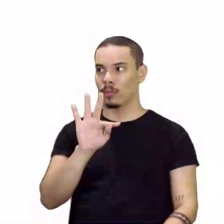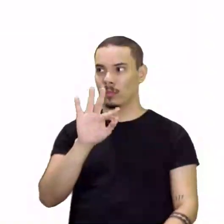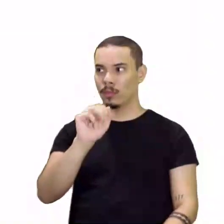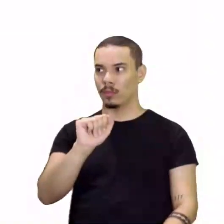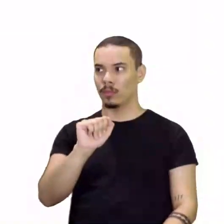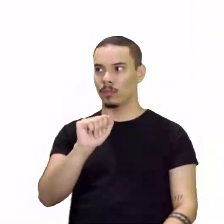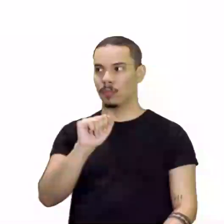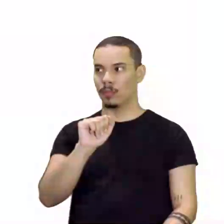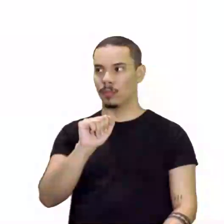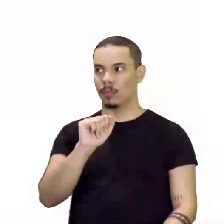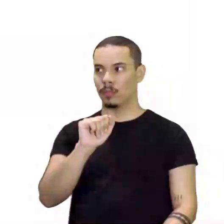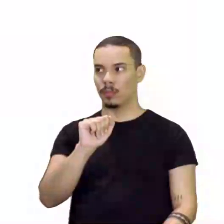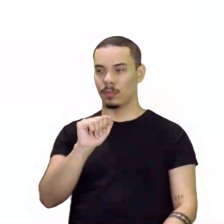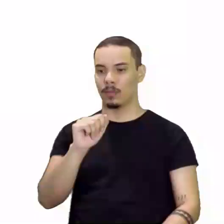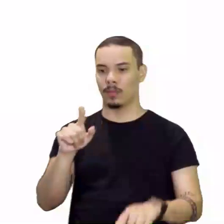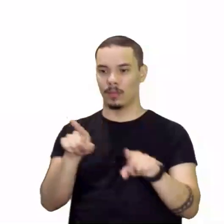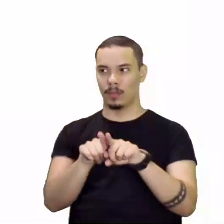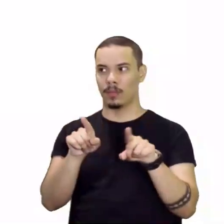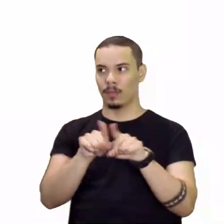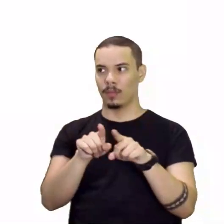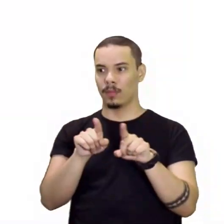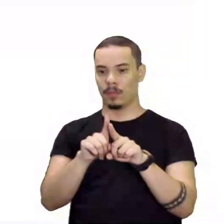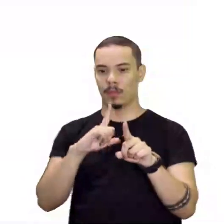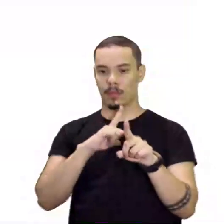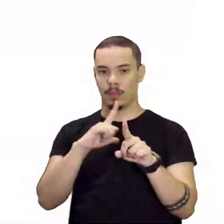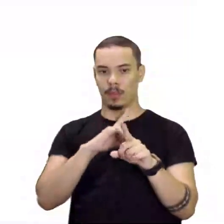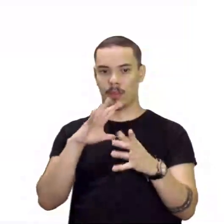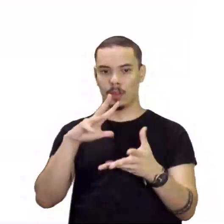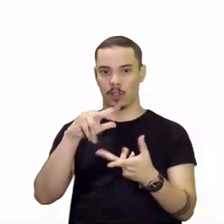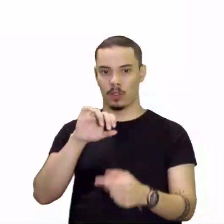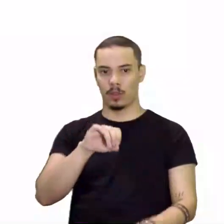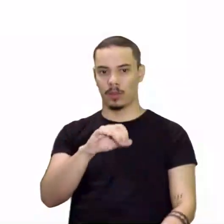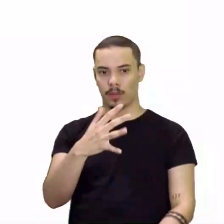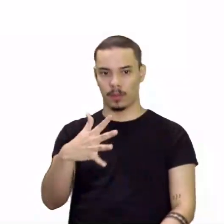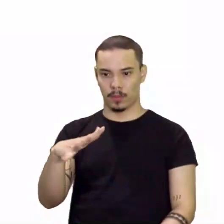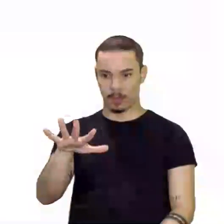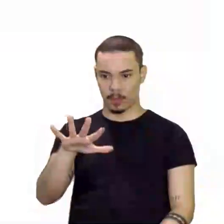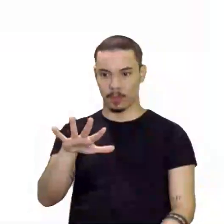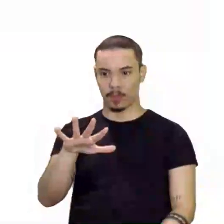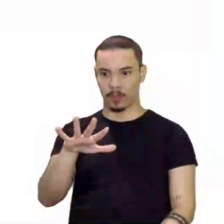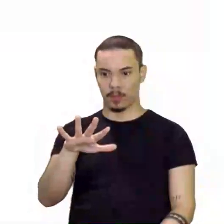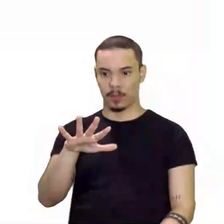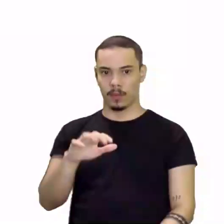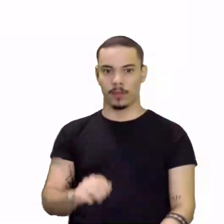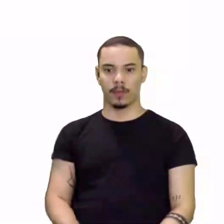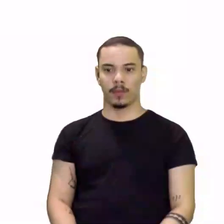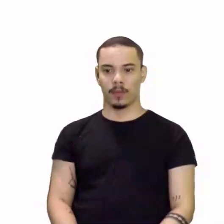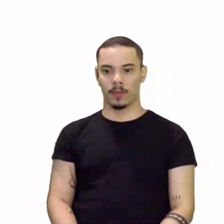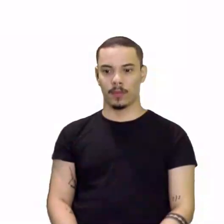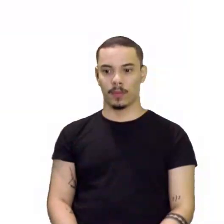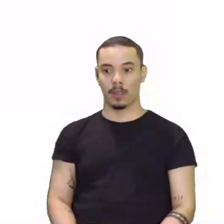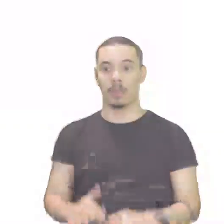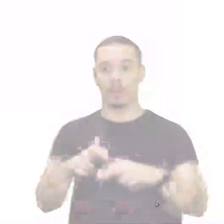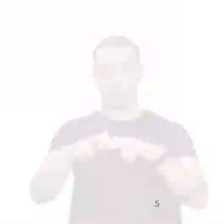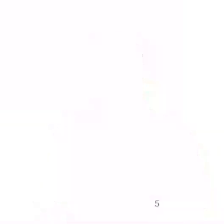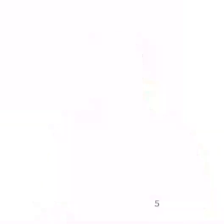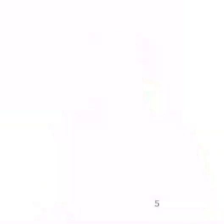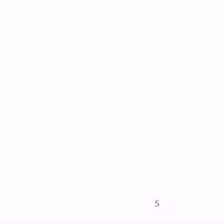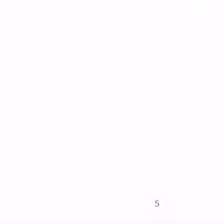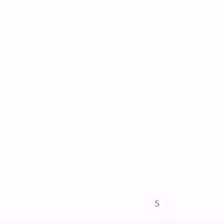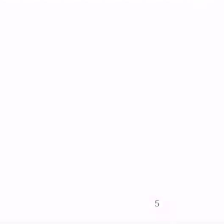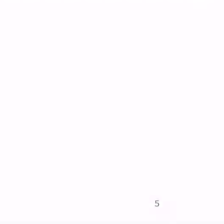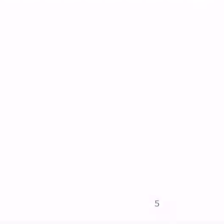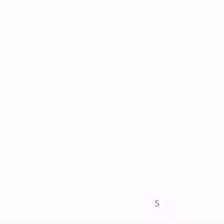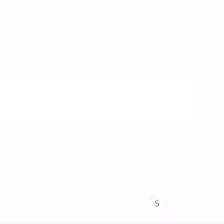nós moramos, e nós temos a crosta oceânica, onde estão os oceanos. Aqui nós temos quantos quilômetros pode